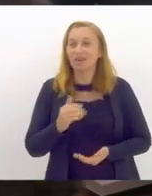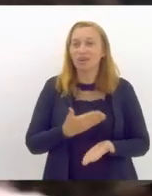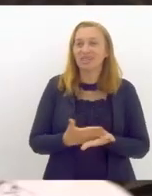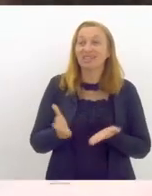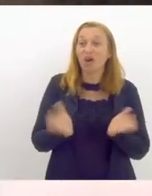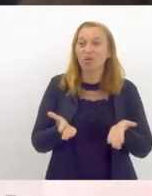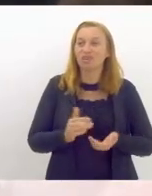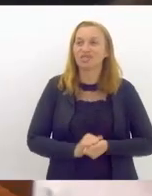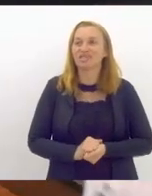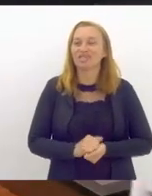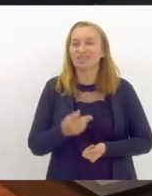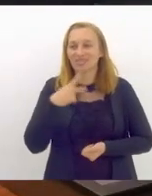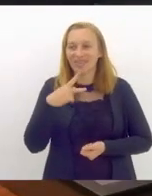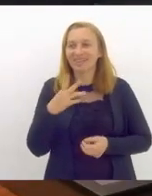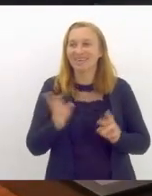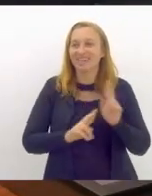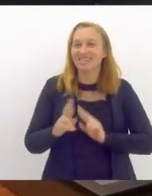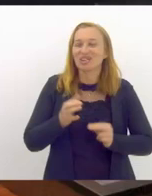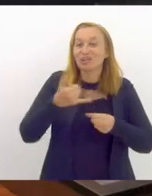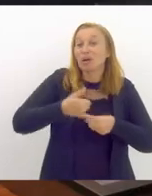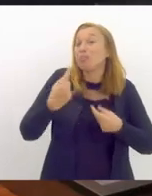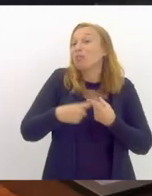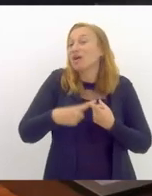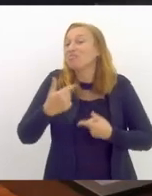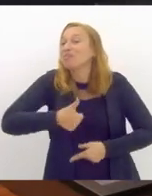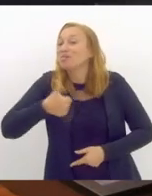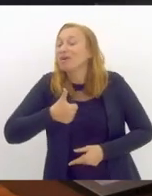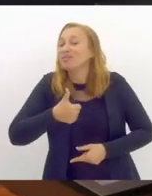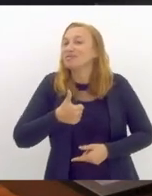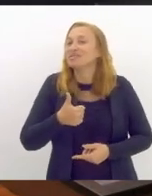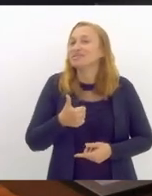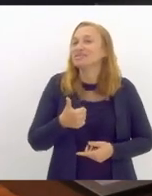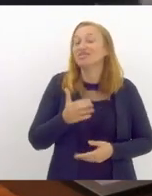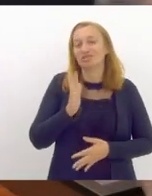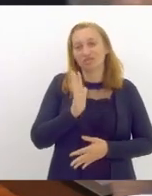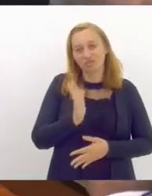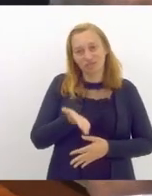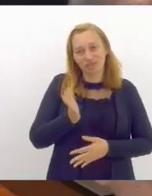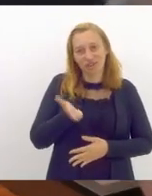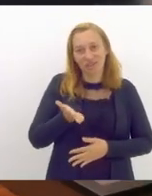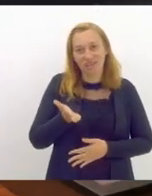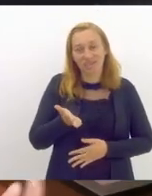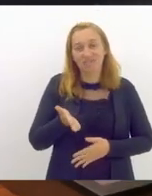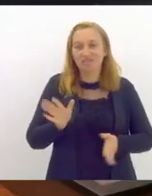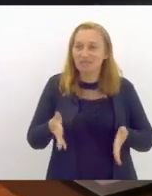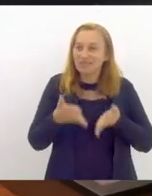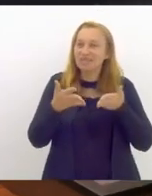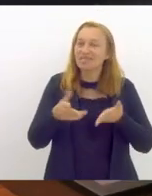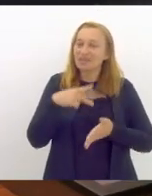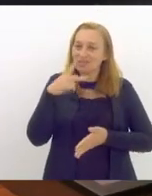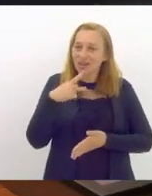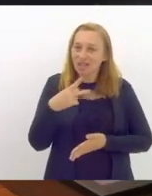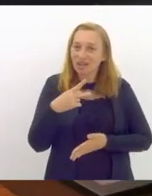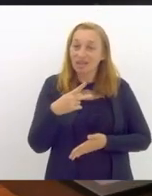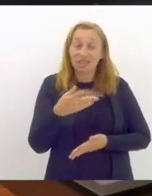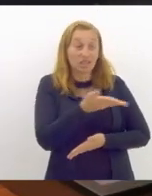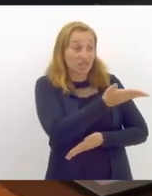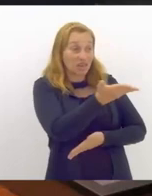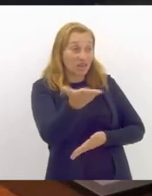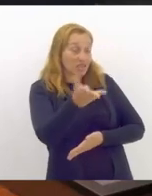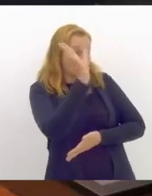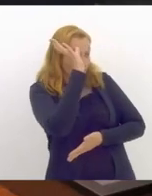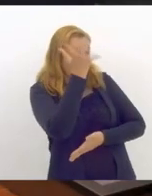eu tô falando em relação combustível porque o primeiro eu já tive a iniciativa de falar que estão os atores aqui